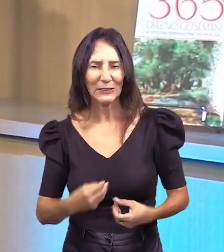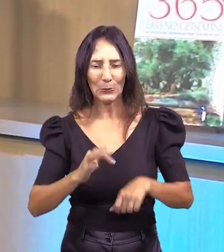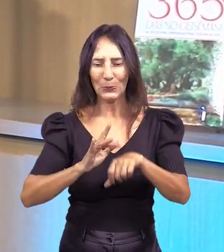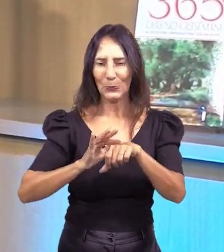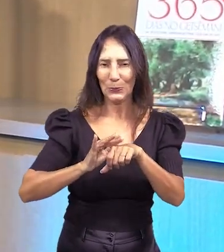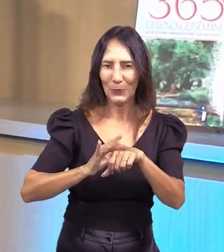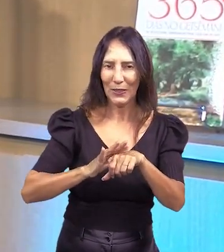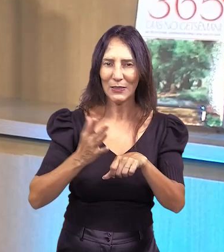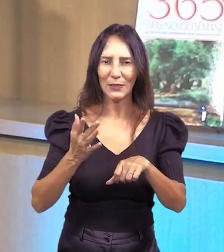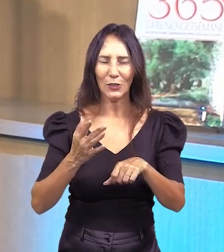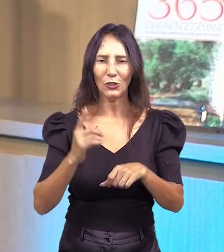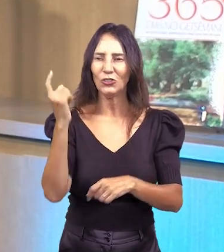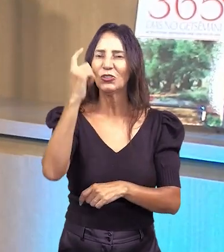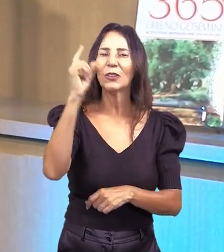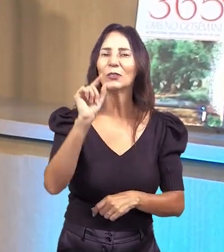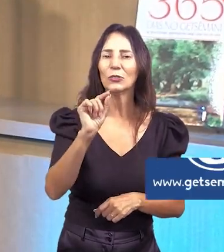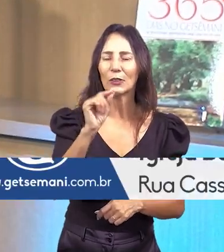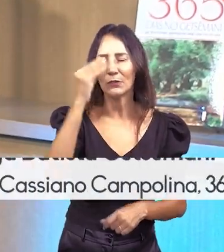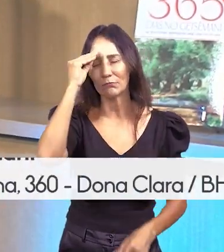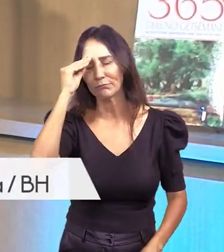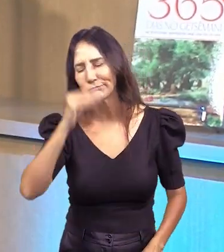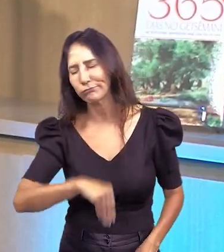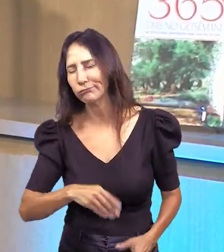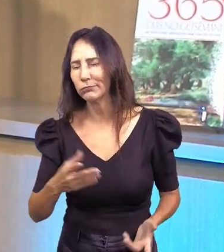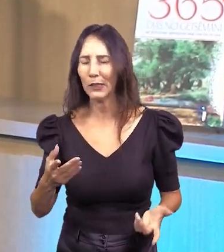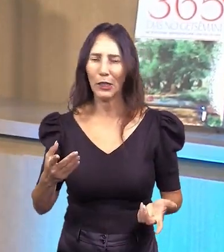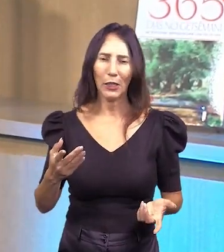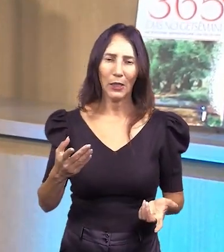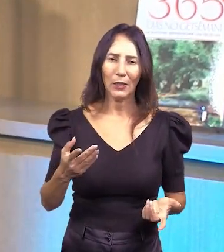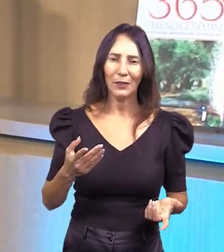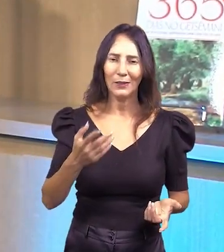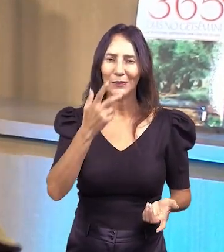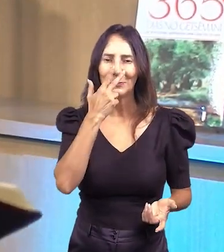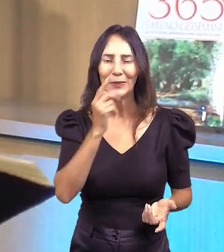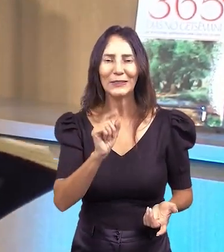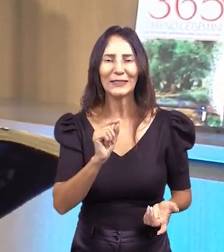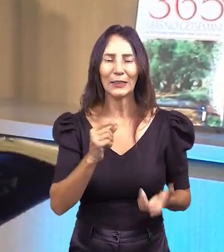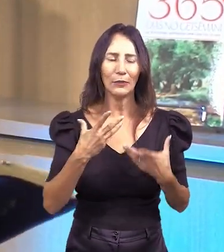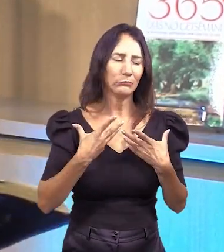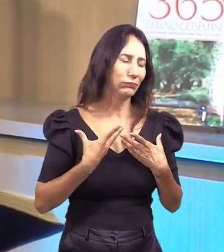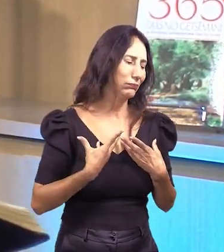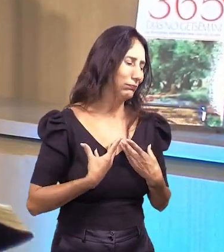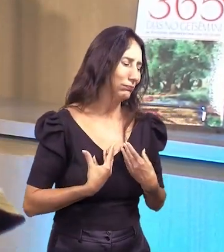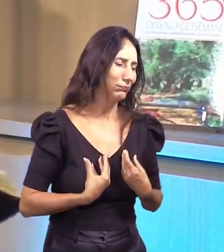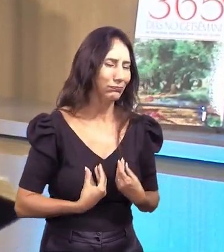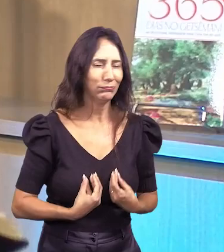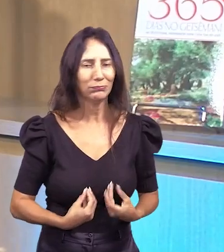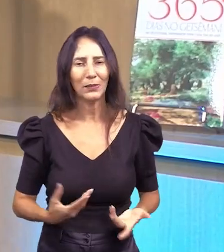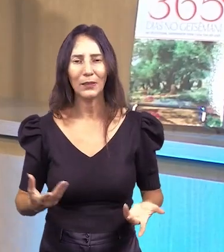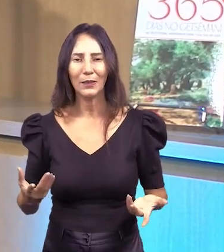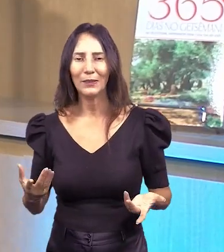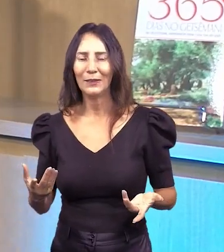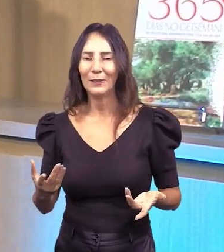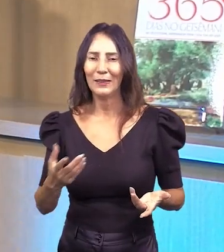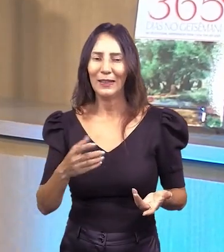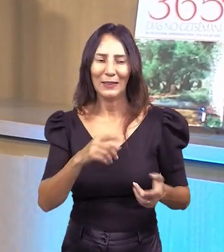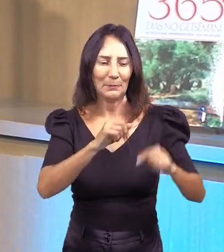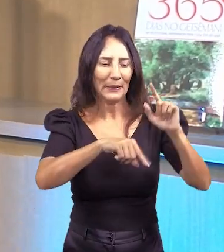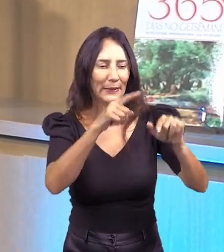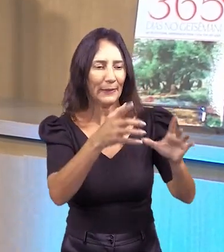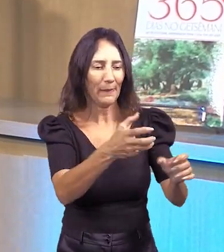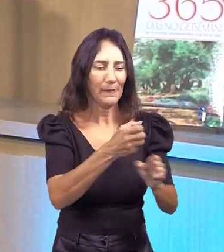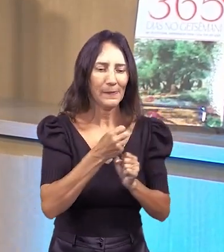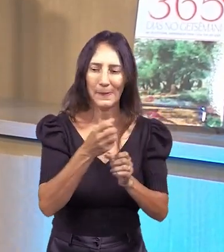da depressão, da doença, o gigante do desânimo, o gigante da frustração, né?